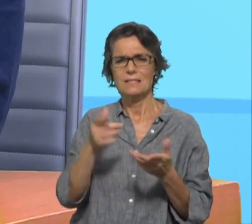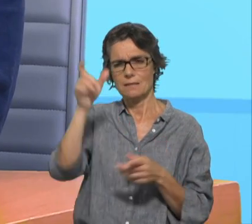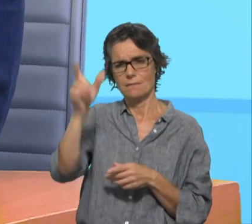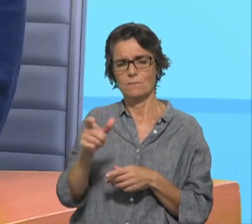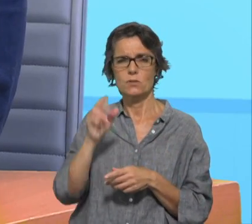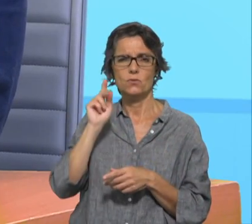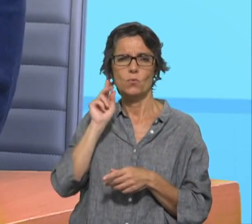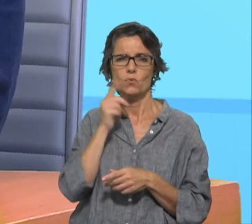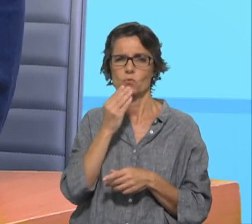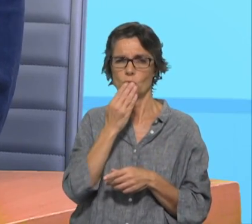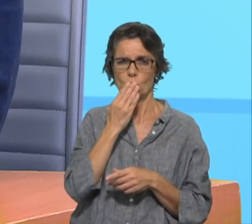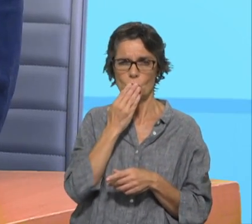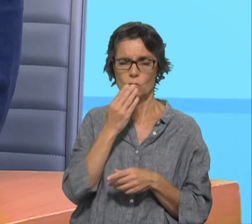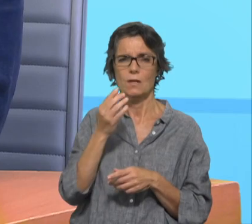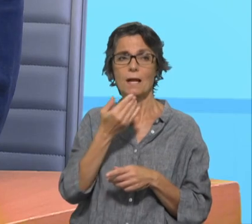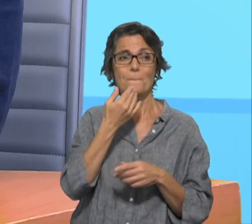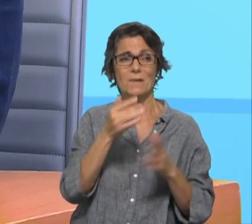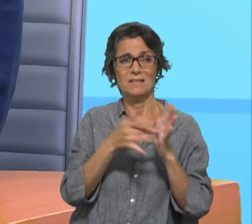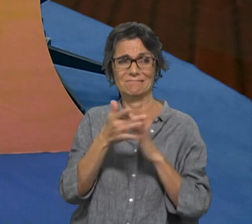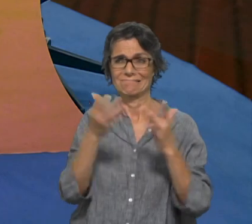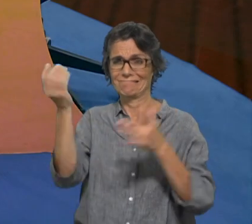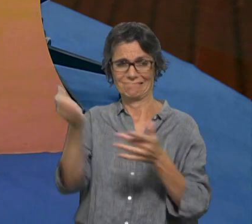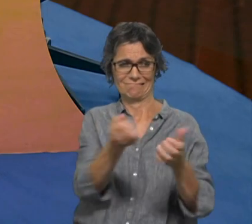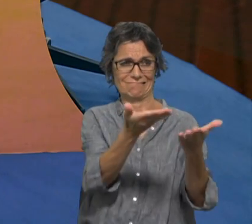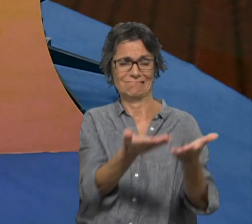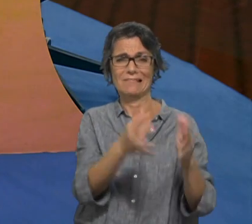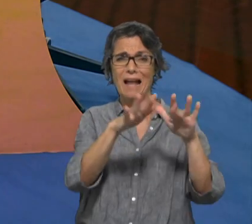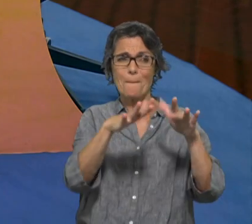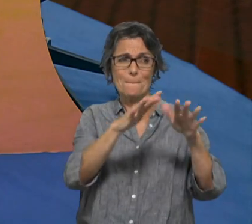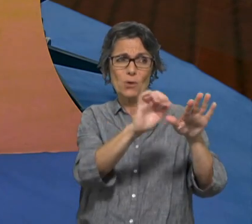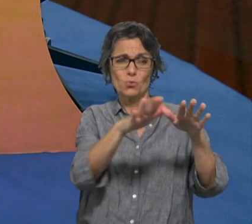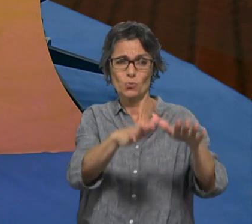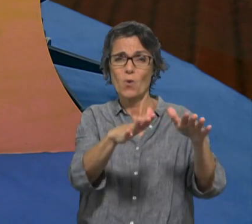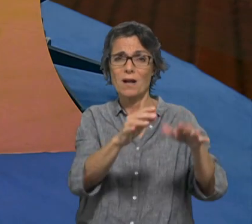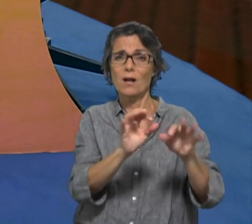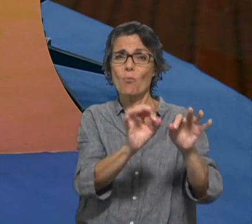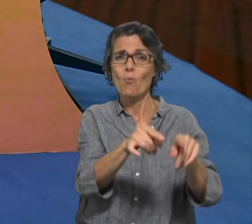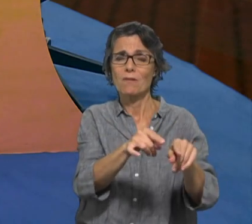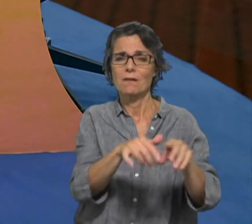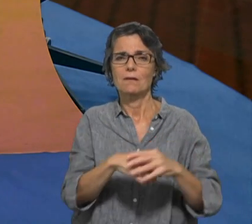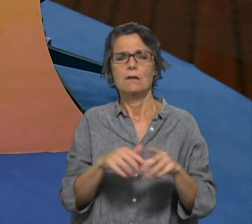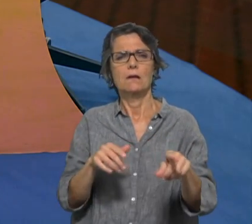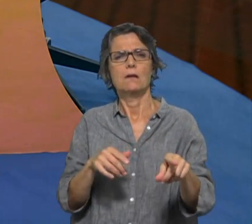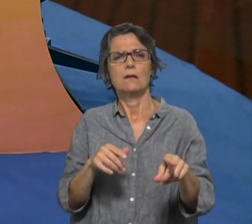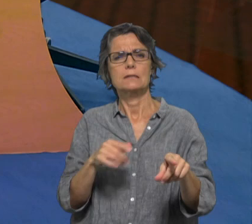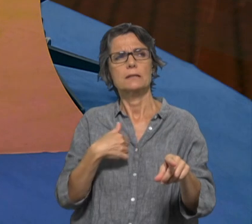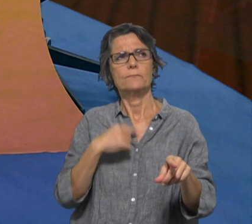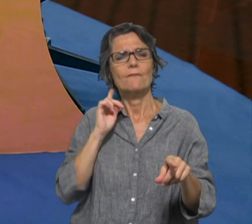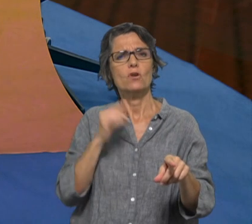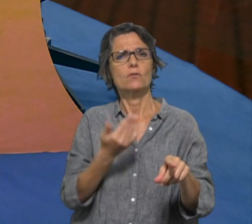a Jesus para que ele imponha as mãos. Eu valorizo sempre muito estas duas